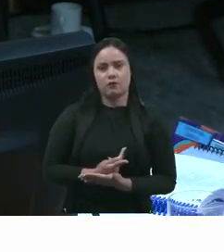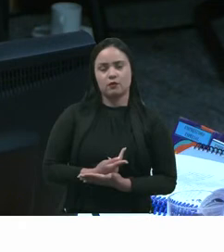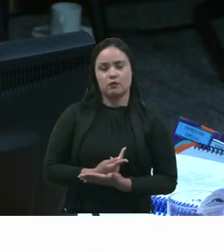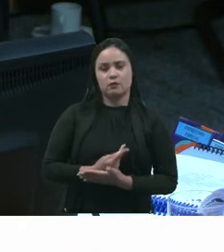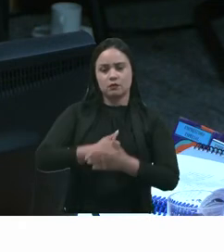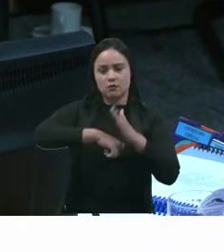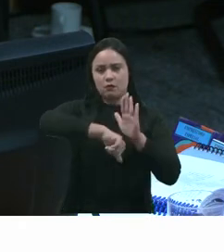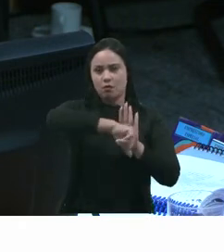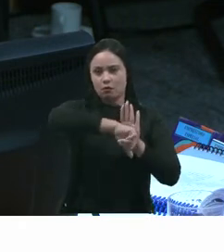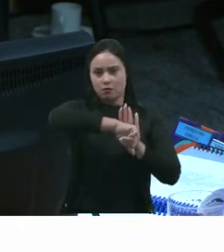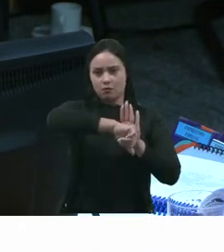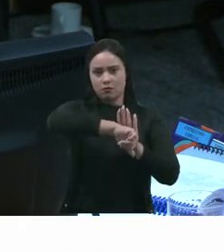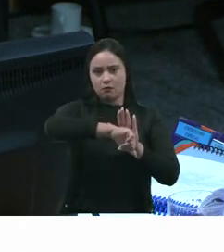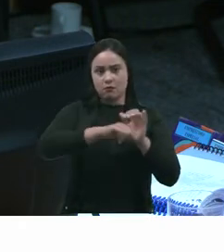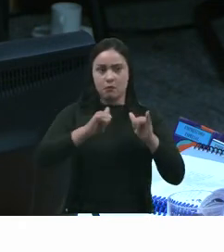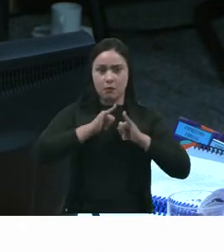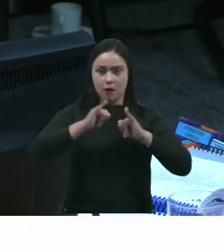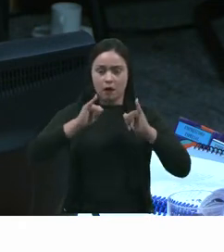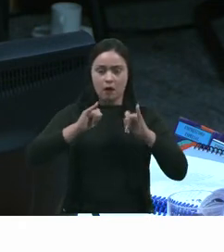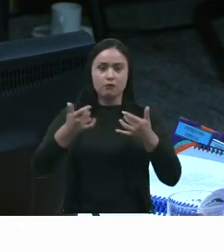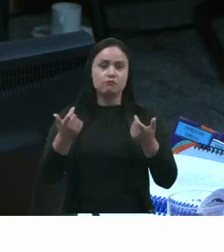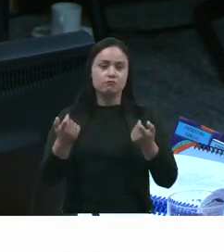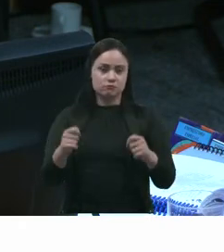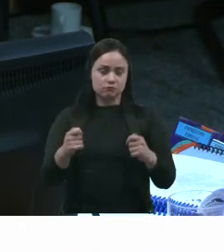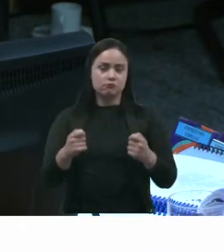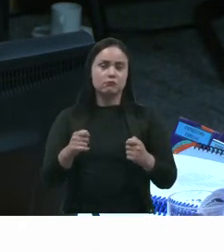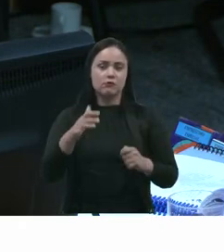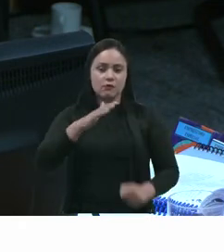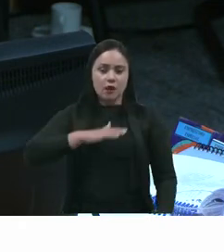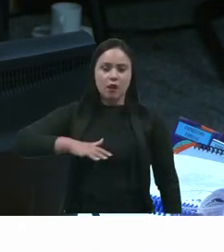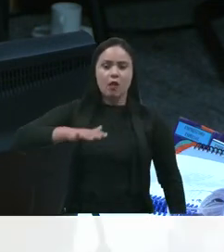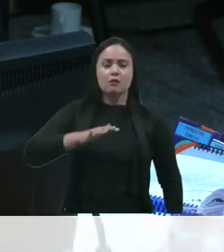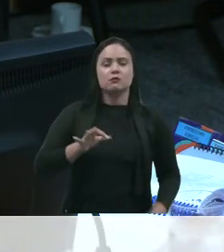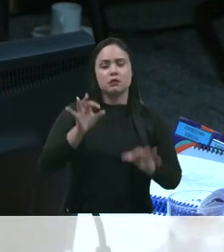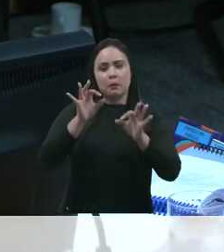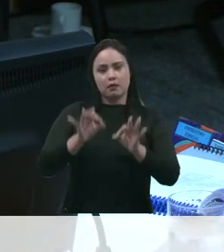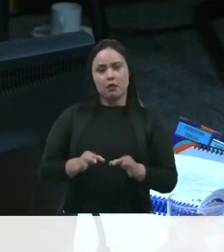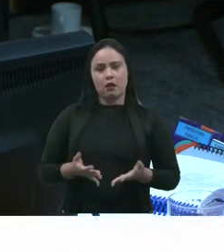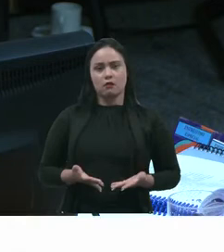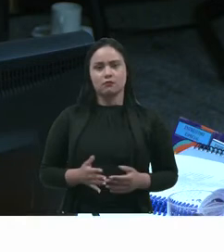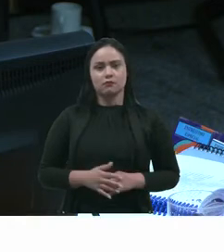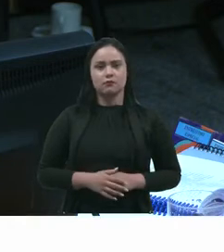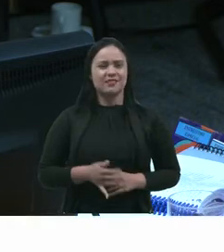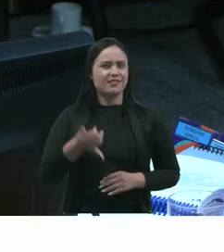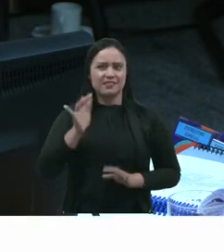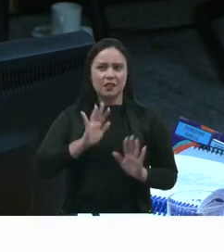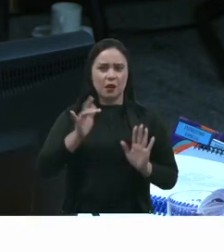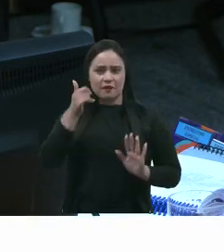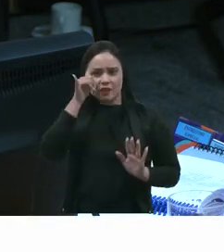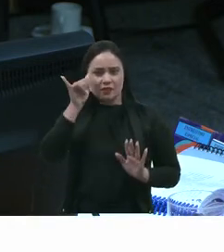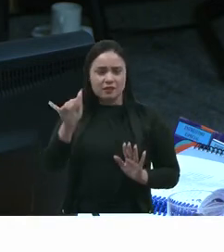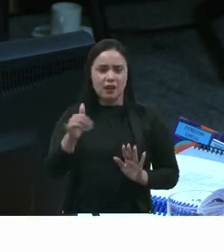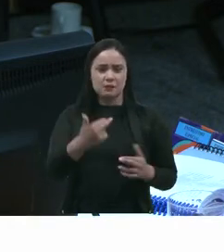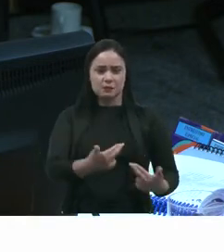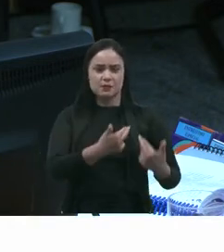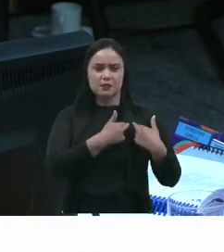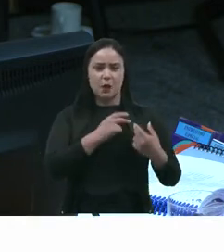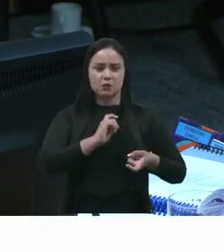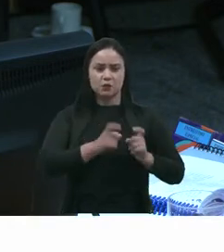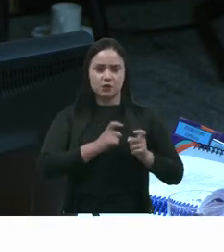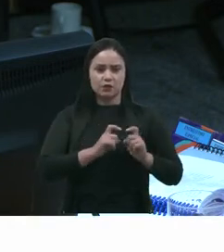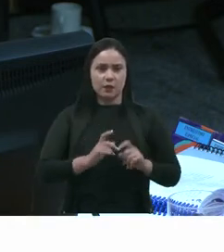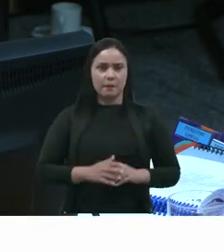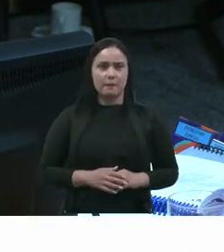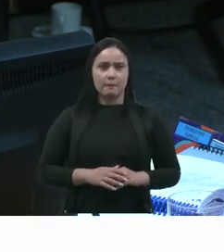infração repercutirá necessariamente na esfera disciplinar, não para evitar a responsabilização